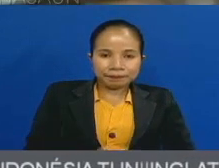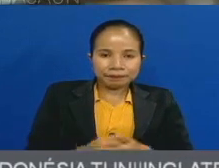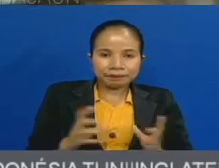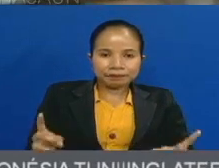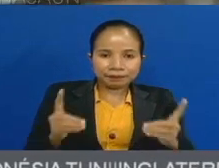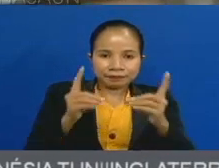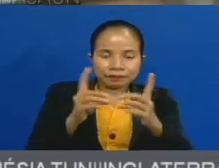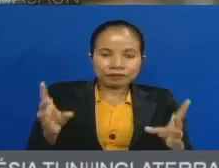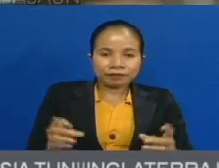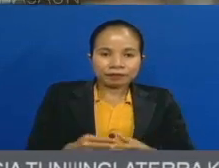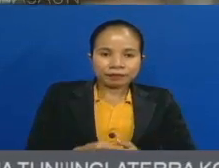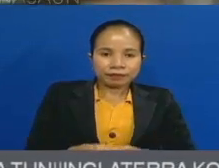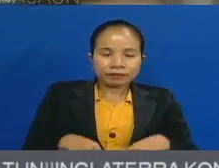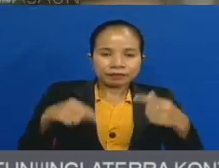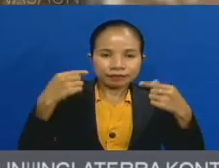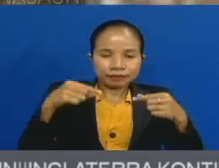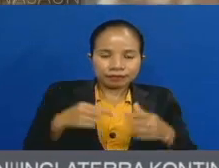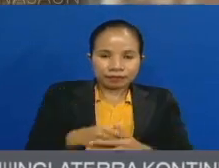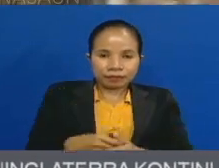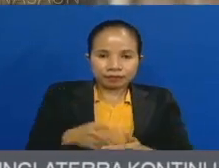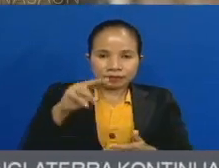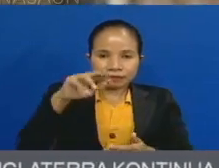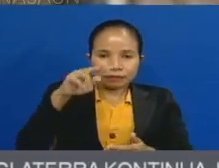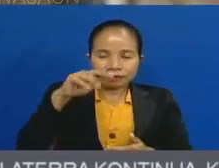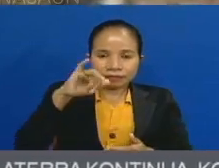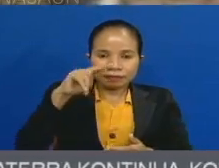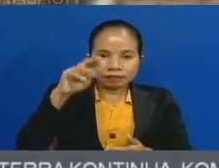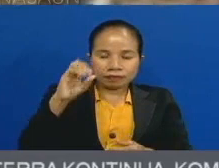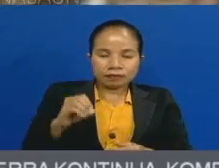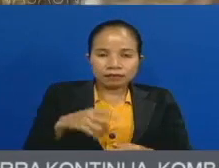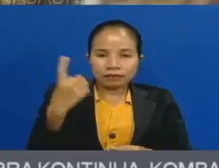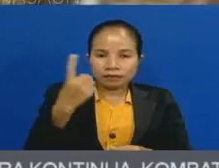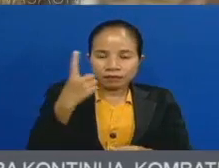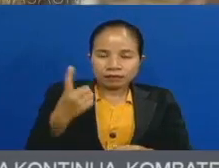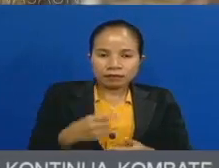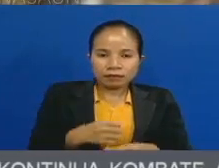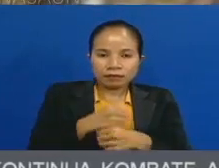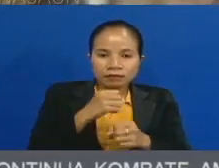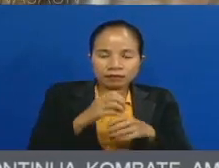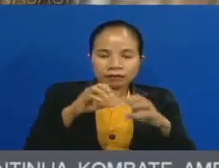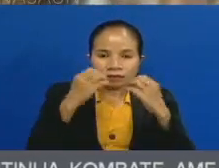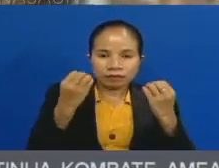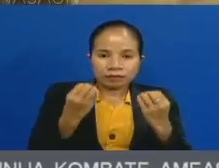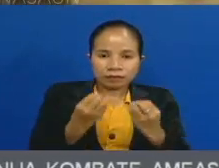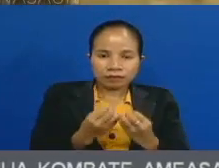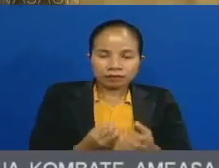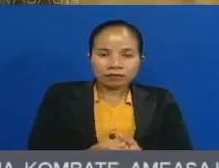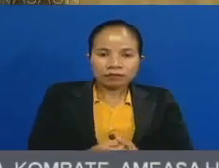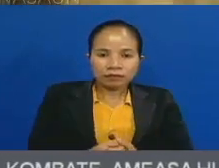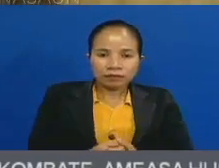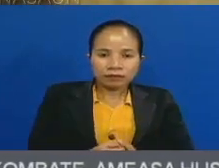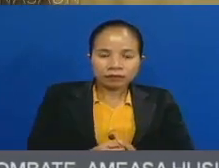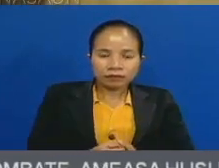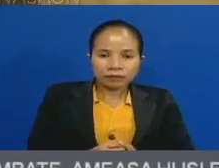acontece contra o golpe. Nino Conde Santana desmantela o Unitim, onde cria falha a Organização Popular Juventude Timor,